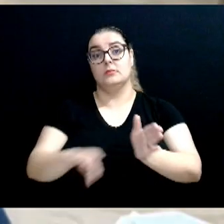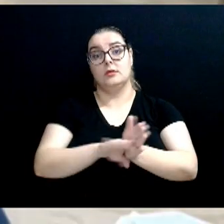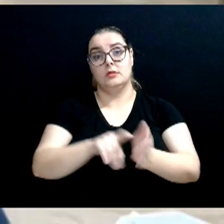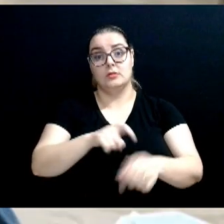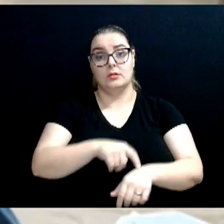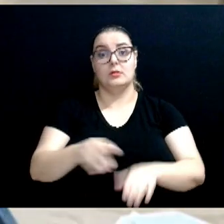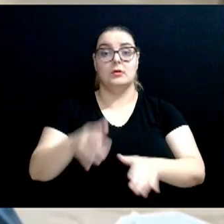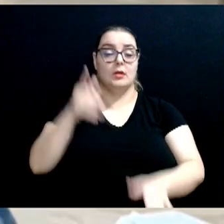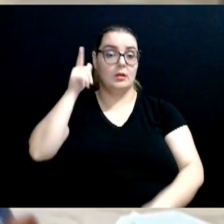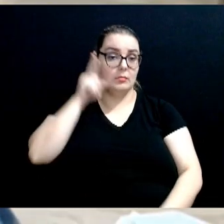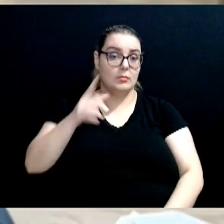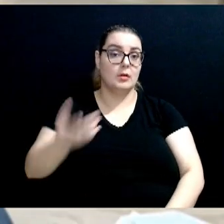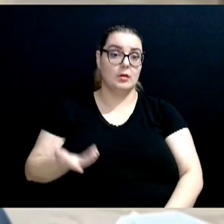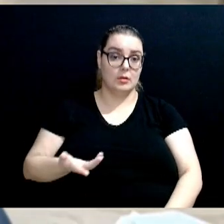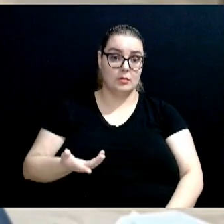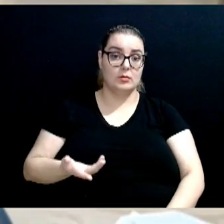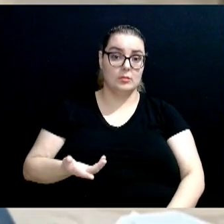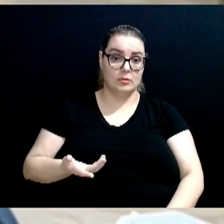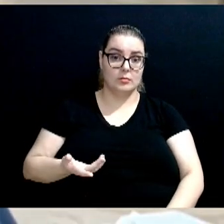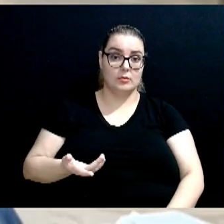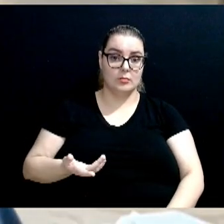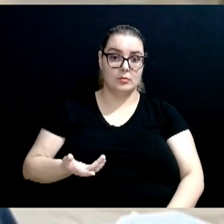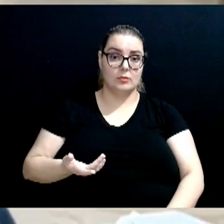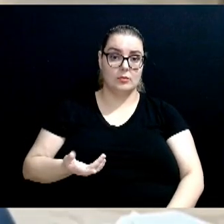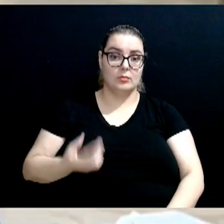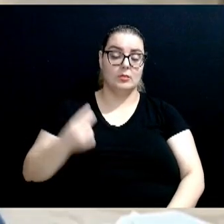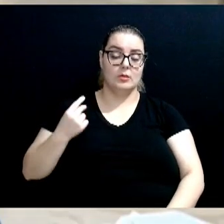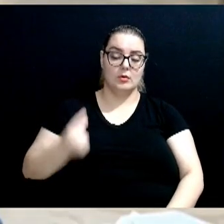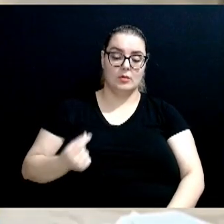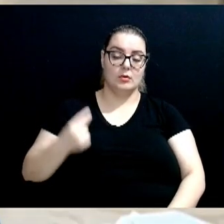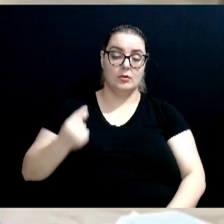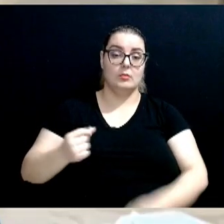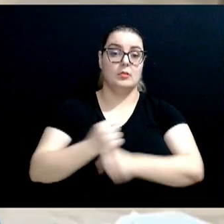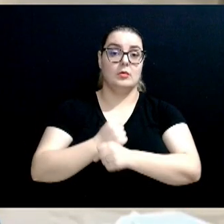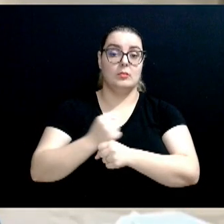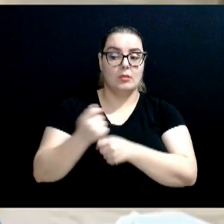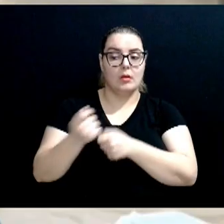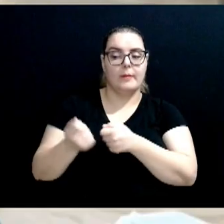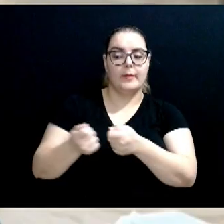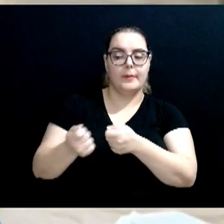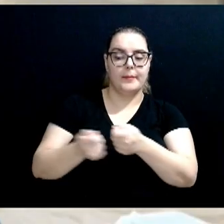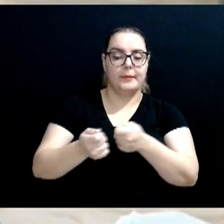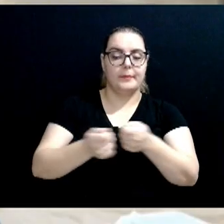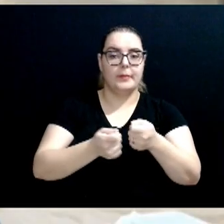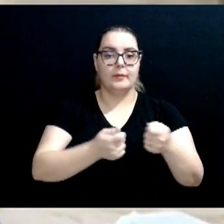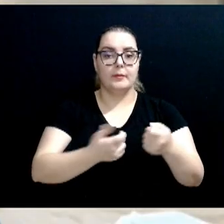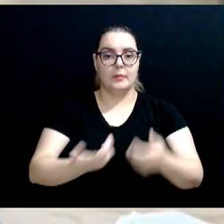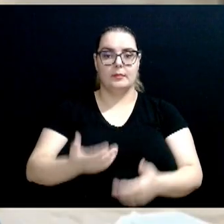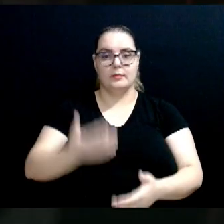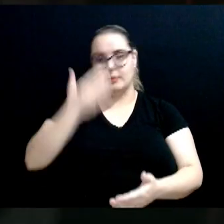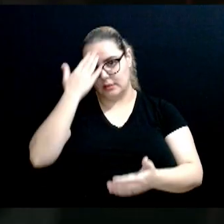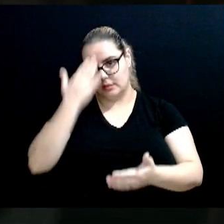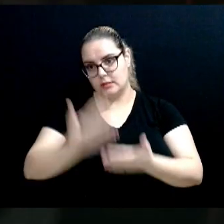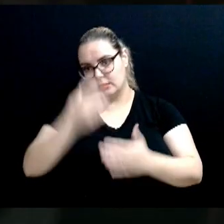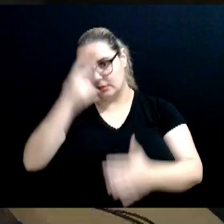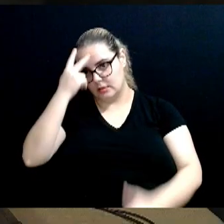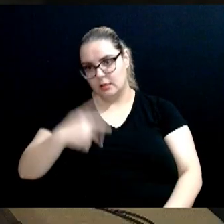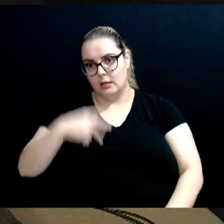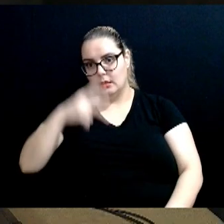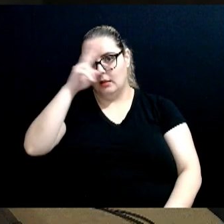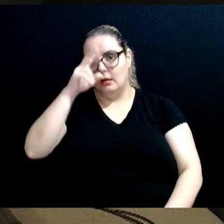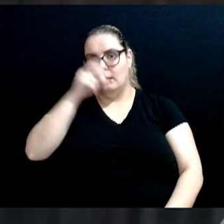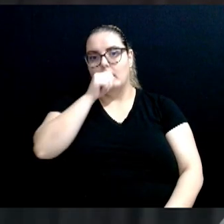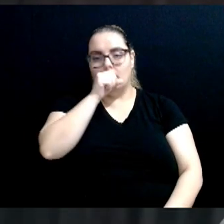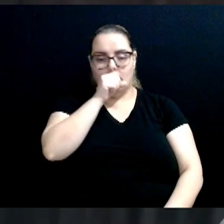conseguir tanto tempo levar as pessoas a acreditarem na história. E o grande